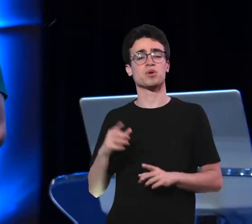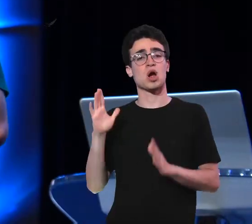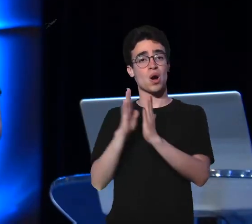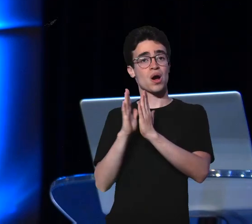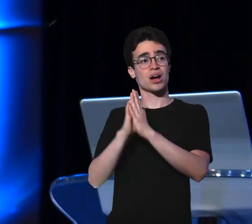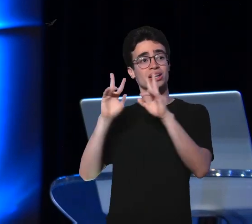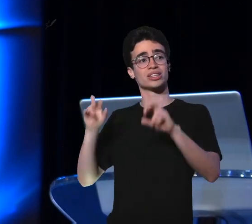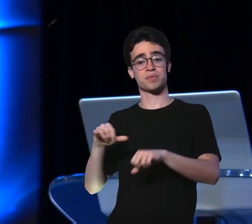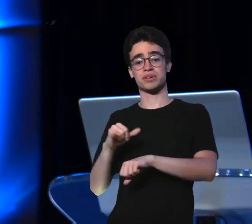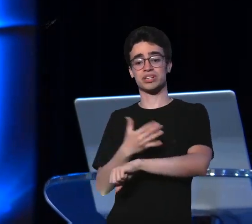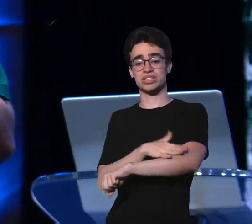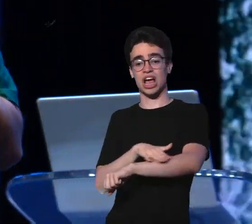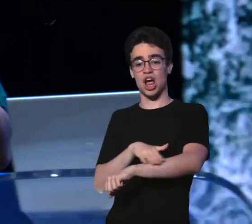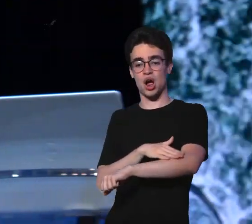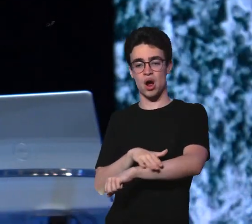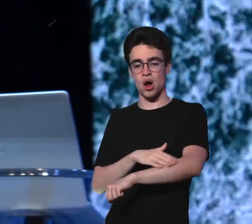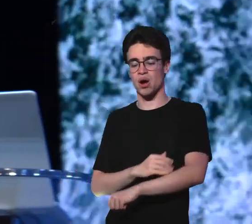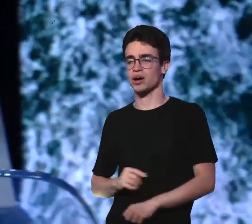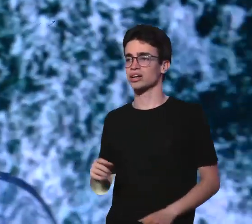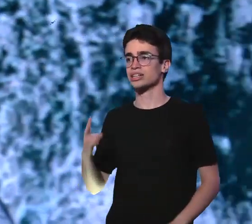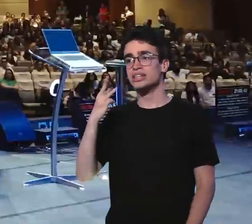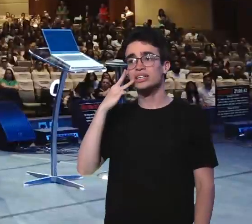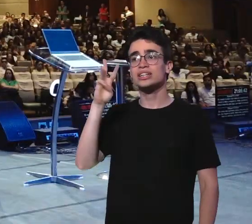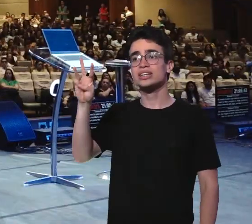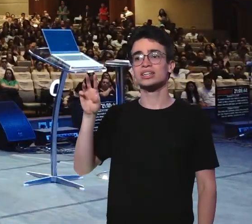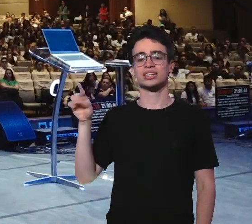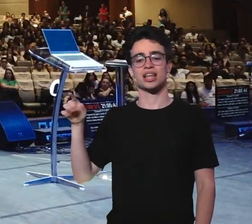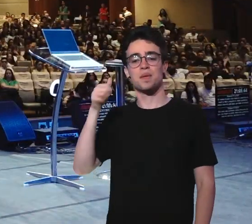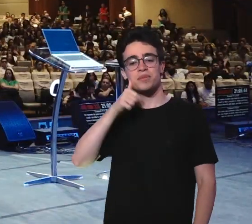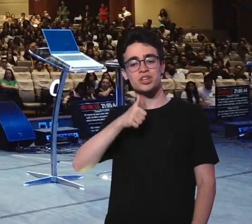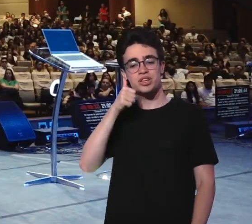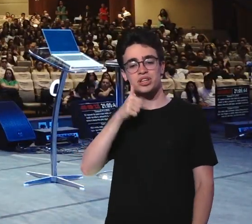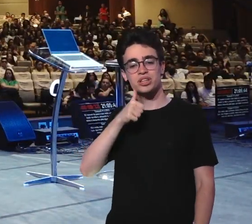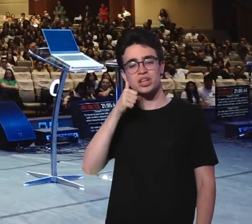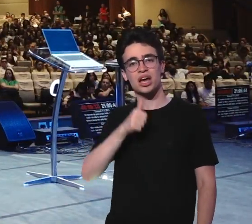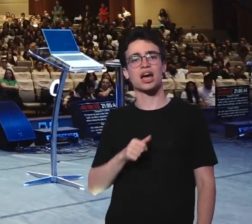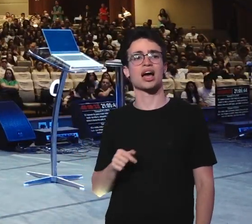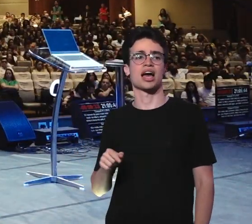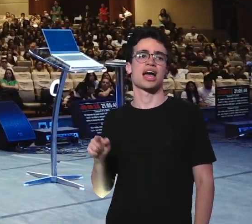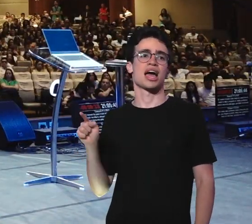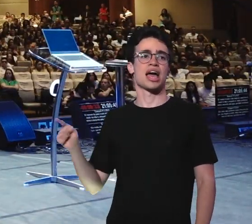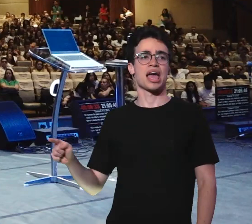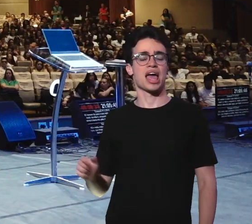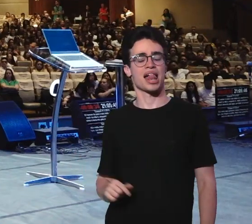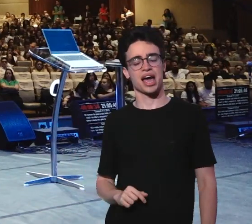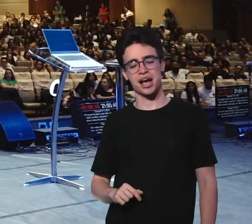retiro. Passou 3 dias, aquela menina tinha